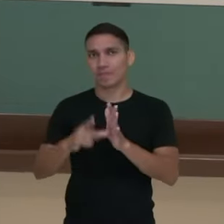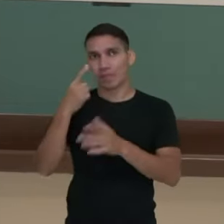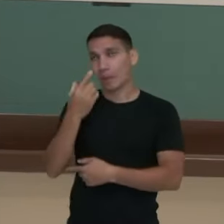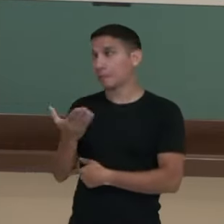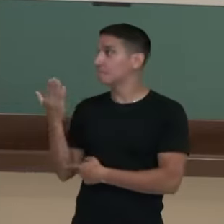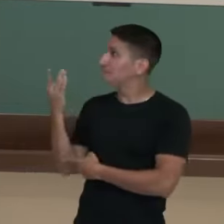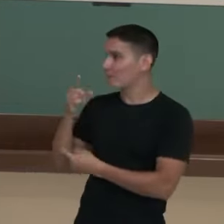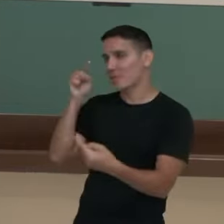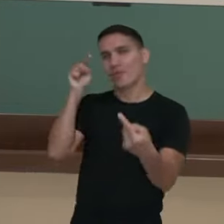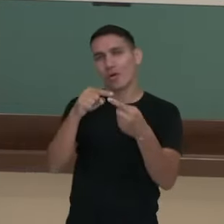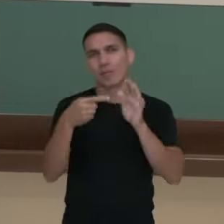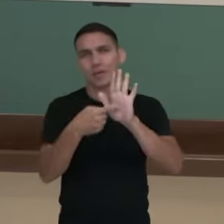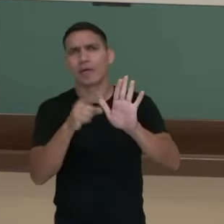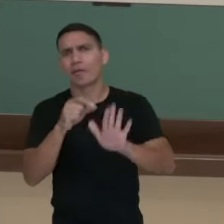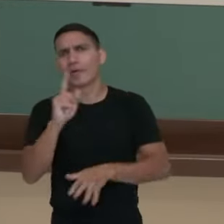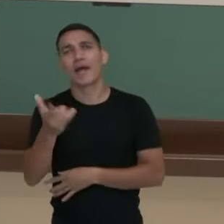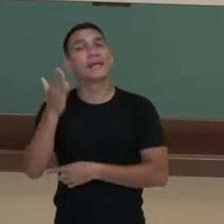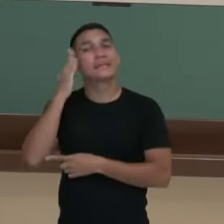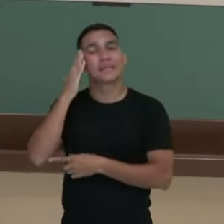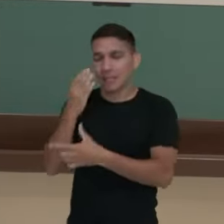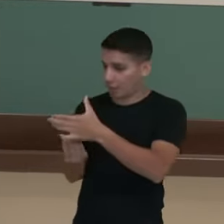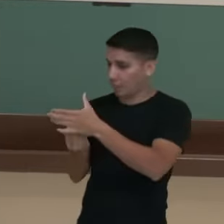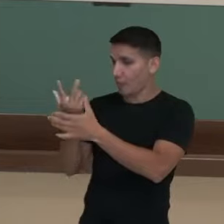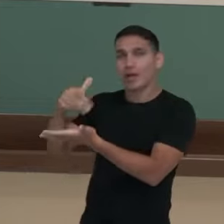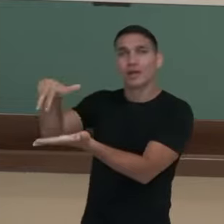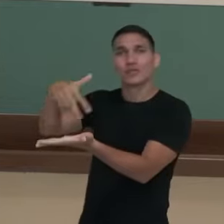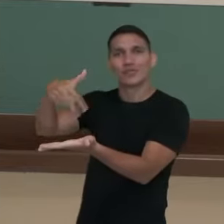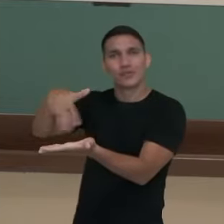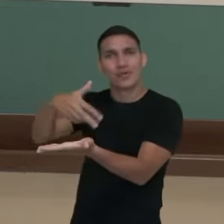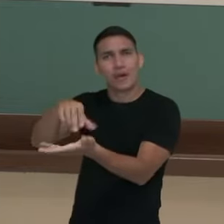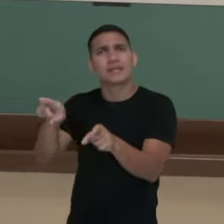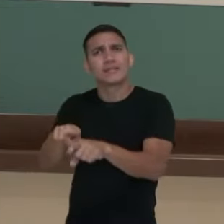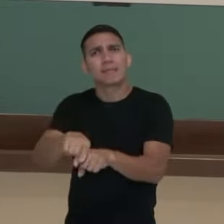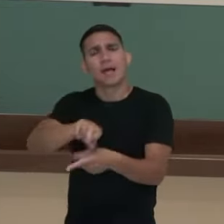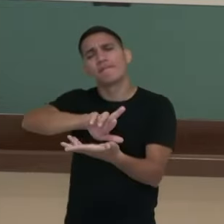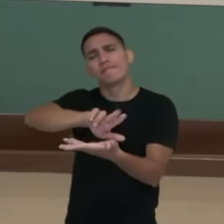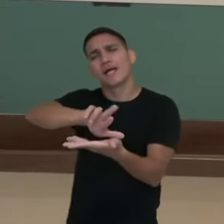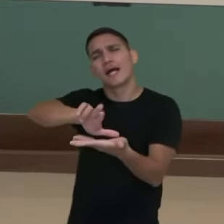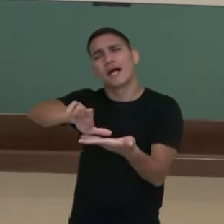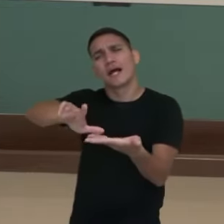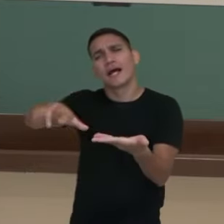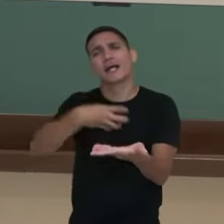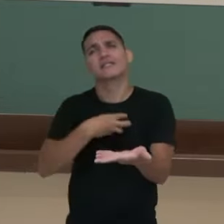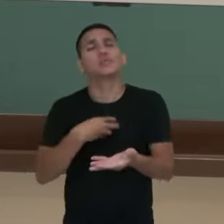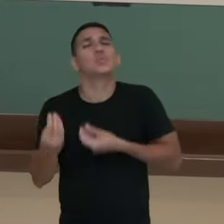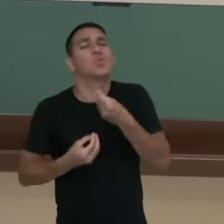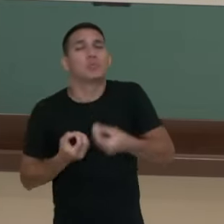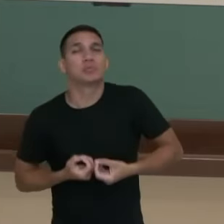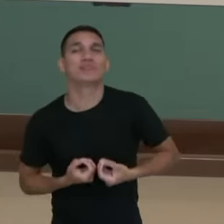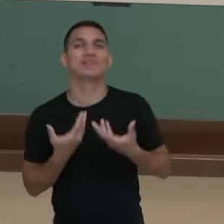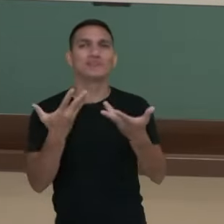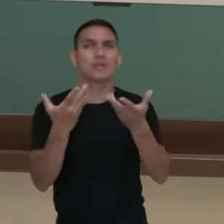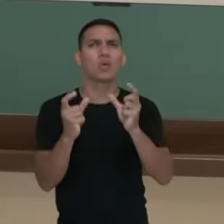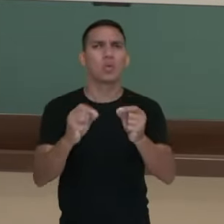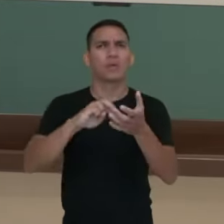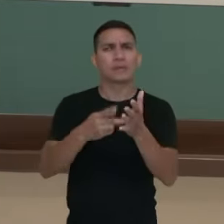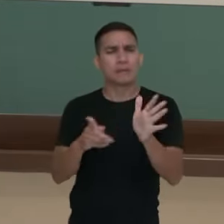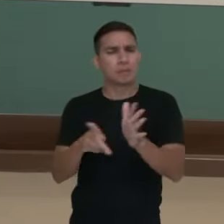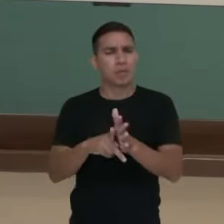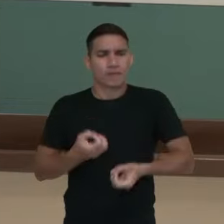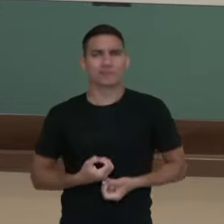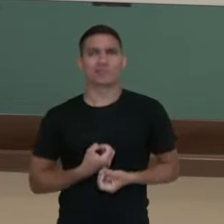Nosso objetivo, então, conhecer a origem da dança e algumas de suas manifestações. O que são essas